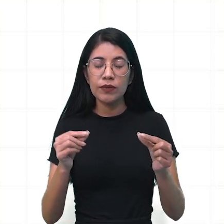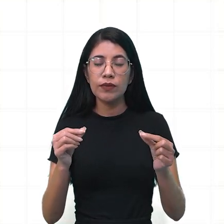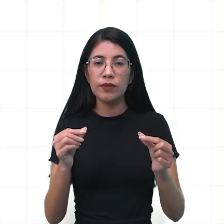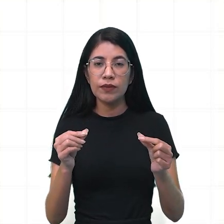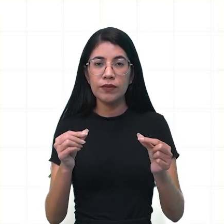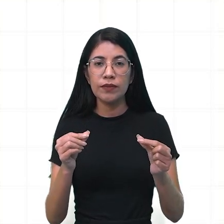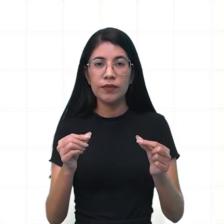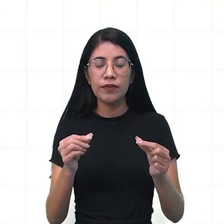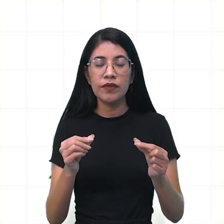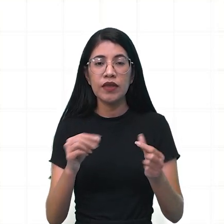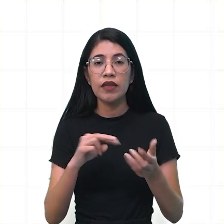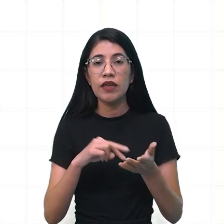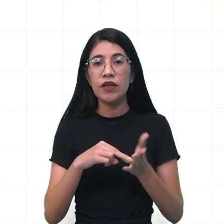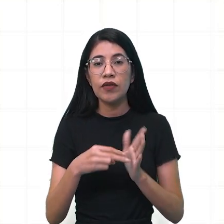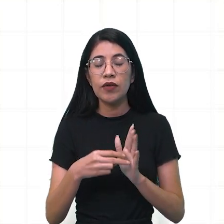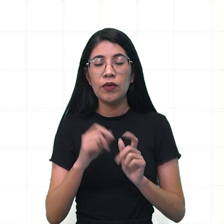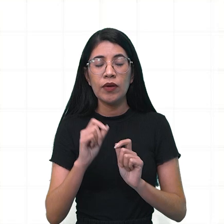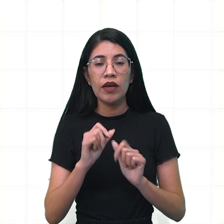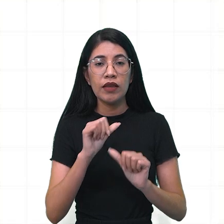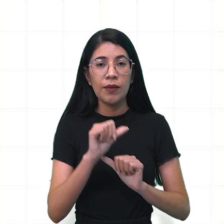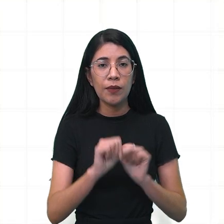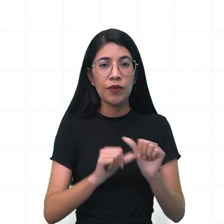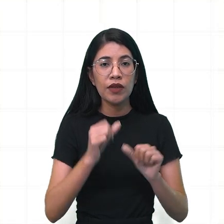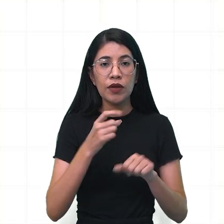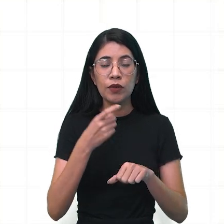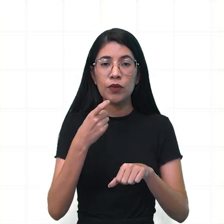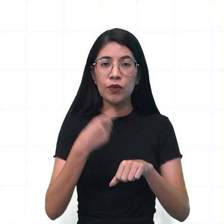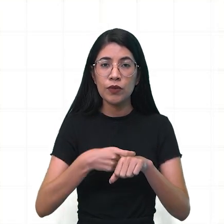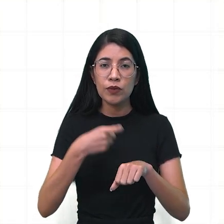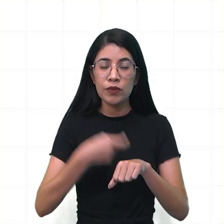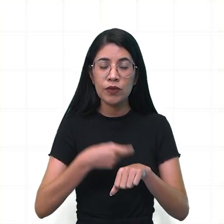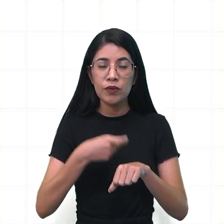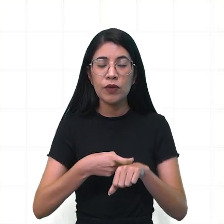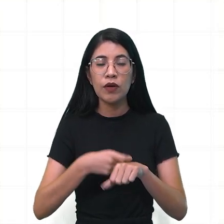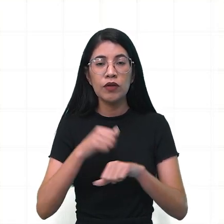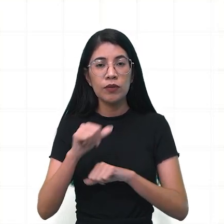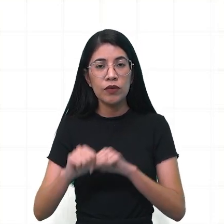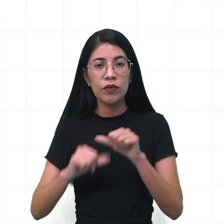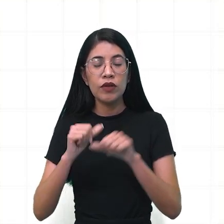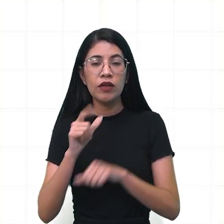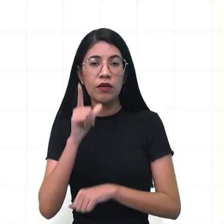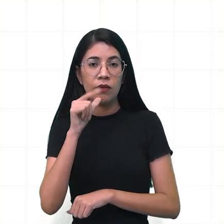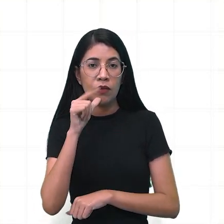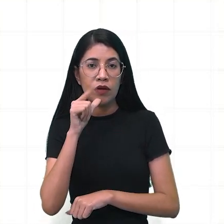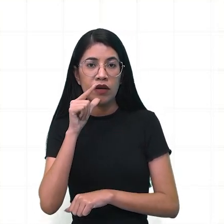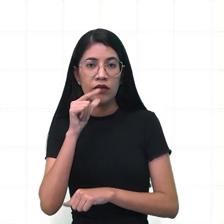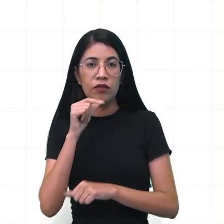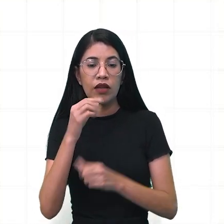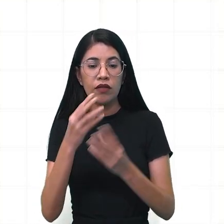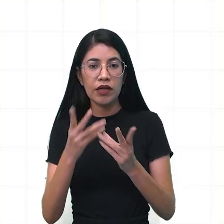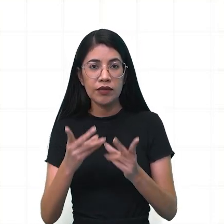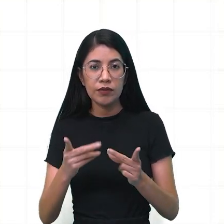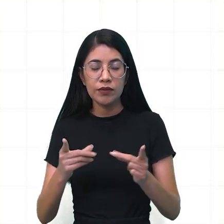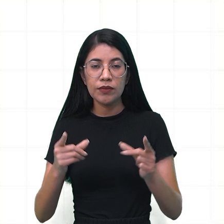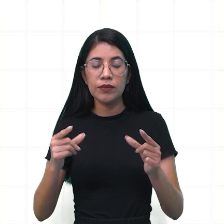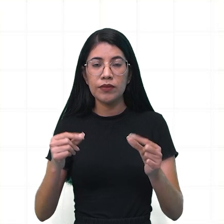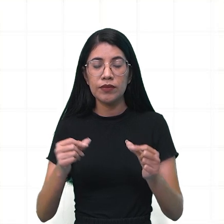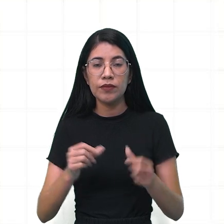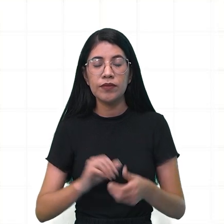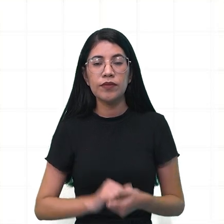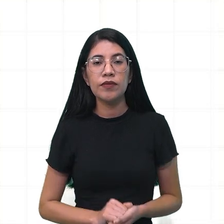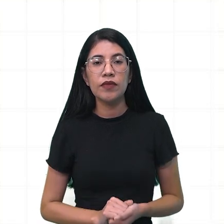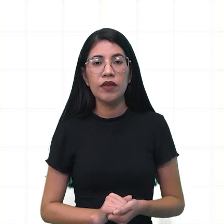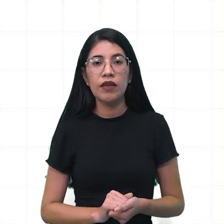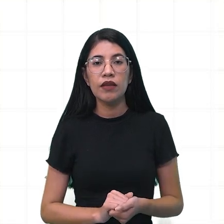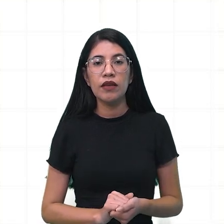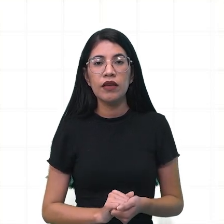derretendo ou seja passando do estado sólido para o estado líquido da água tá então